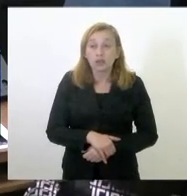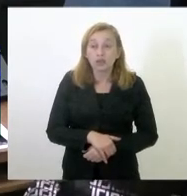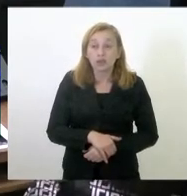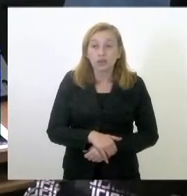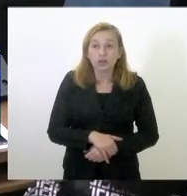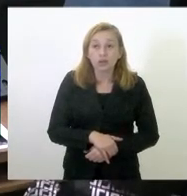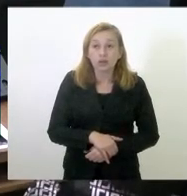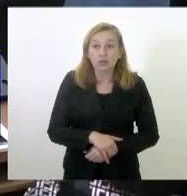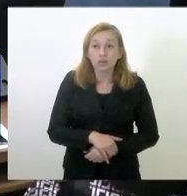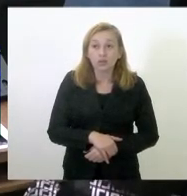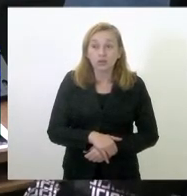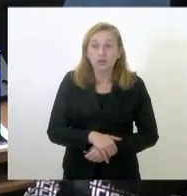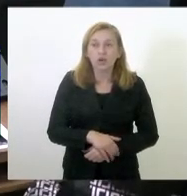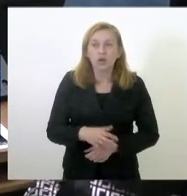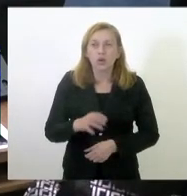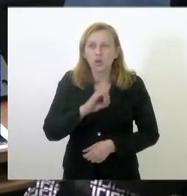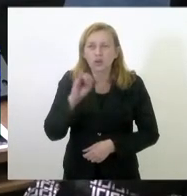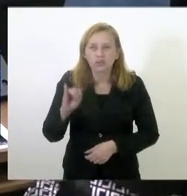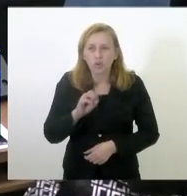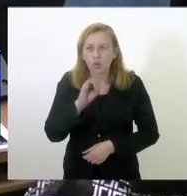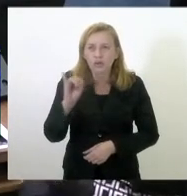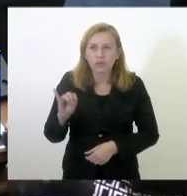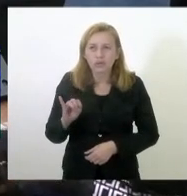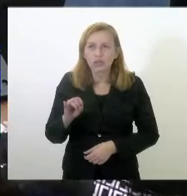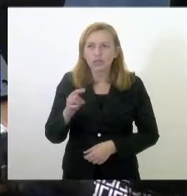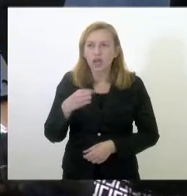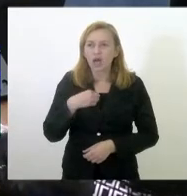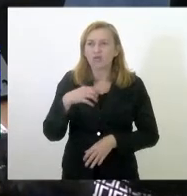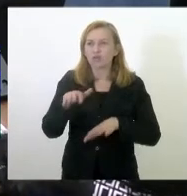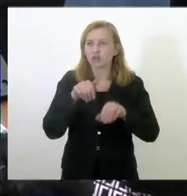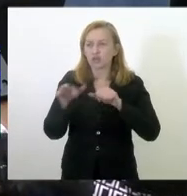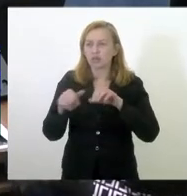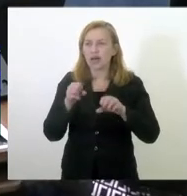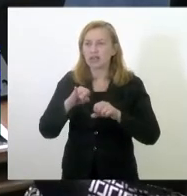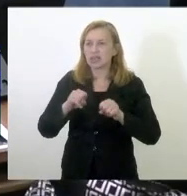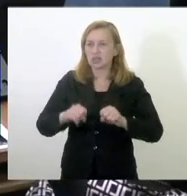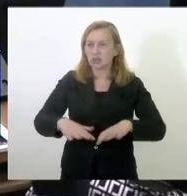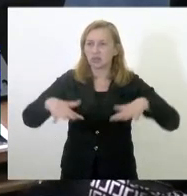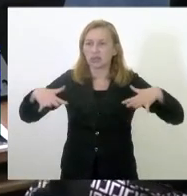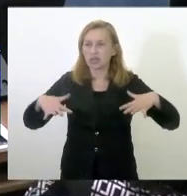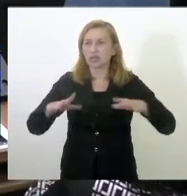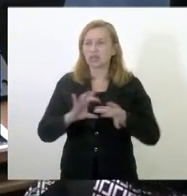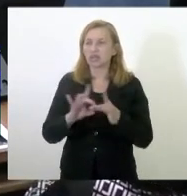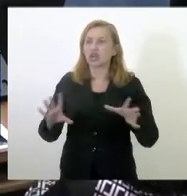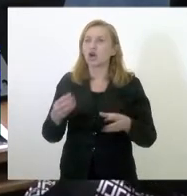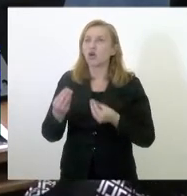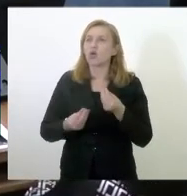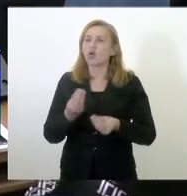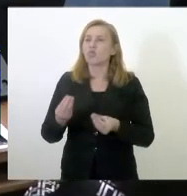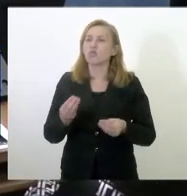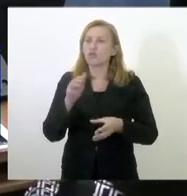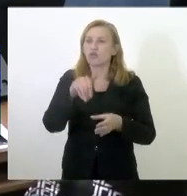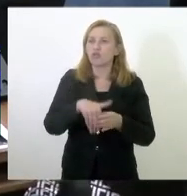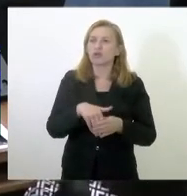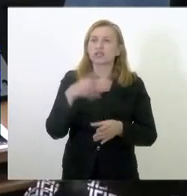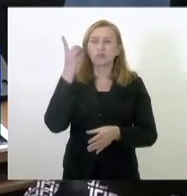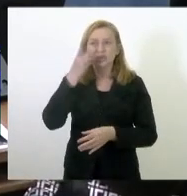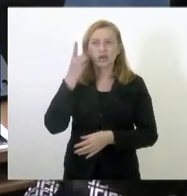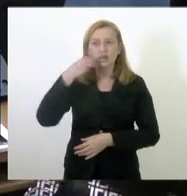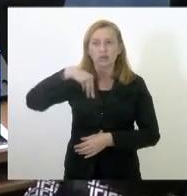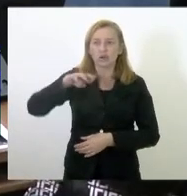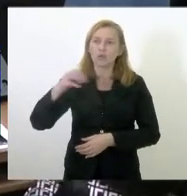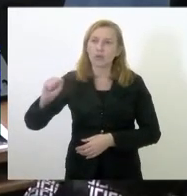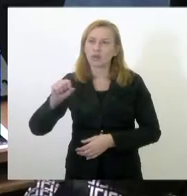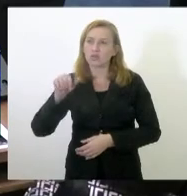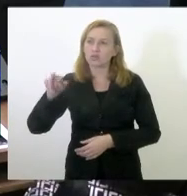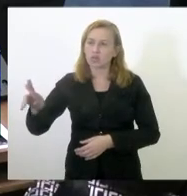Mas eu... Alô? Então, vou fazer a chamada aqui, se o plenário me permitir. Como voto o deputado Marcos Miller, pela Comissão de